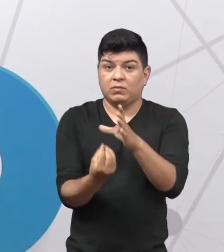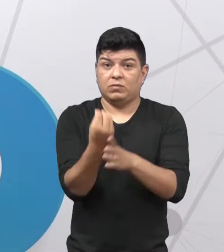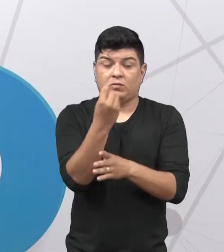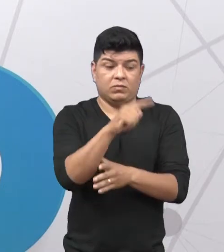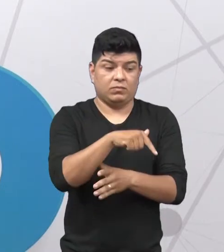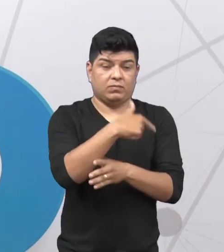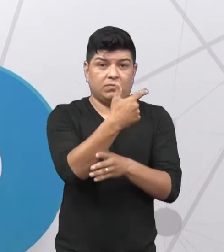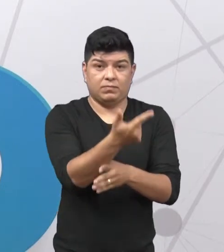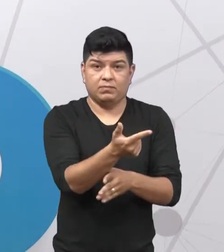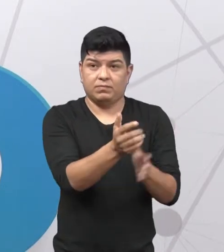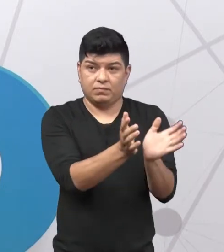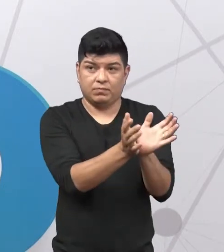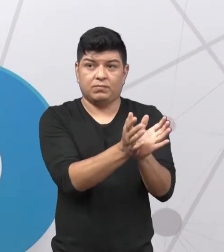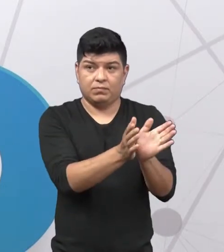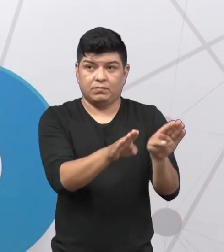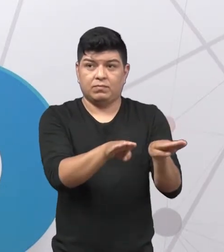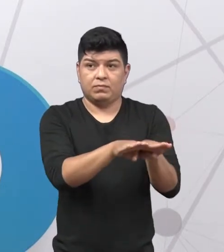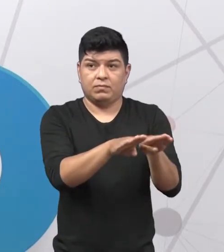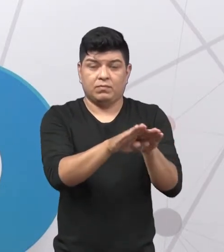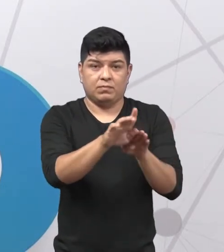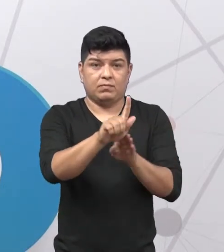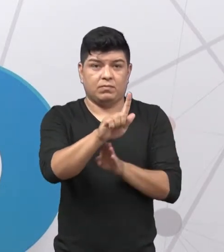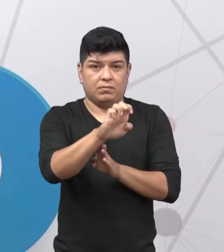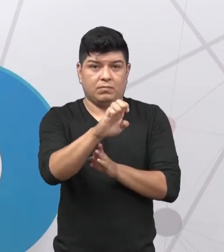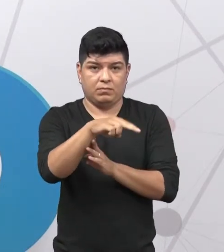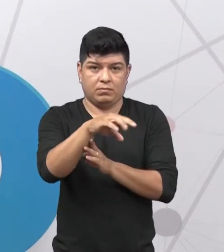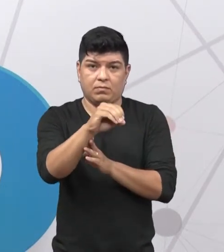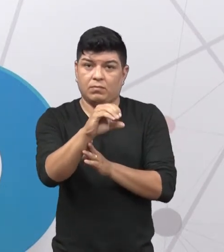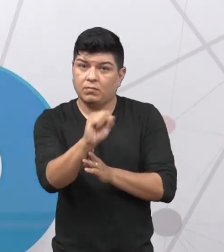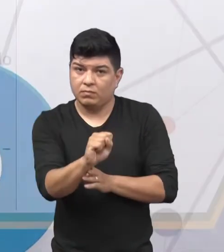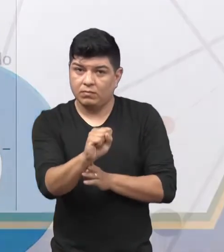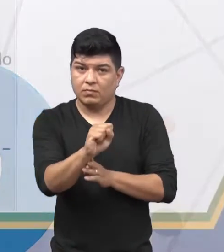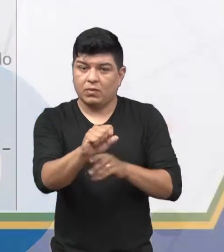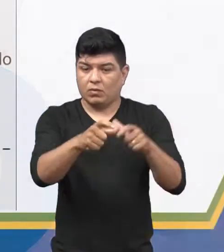outros gênos. O